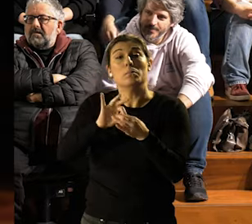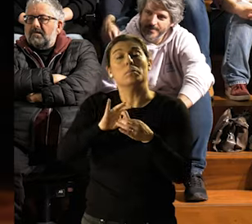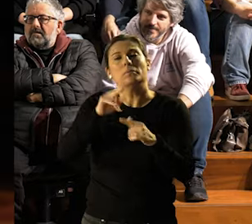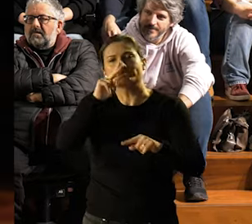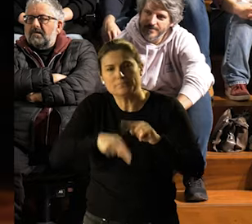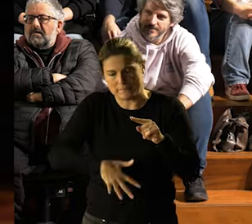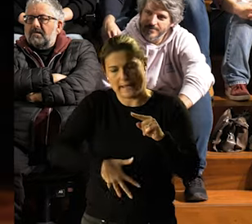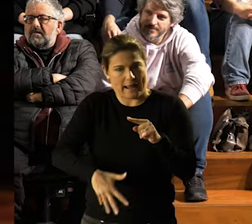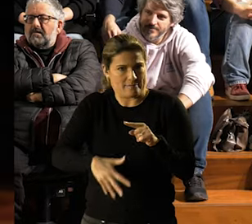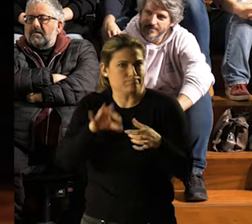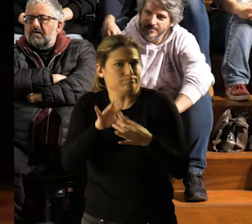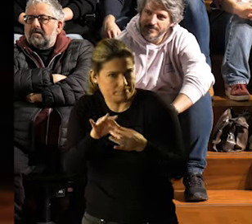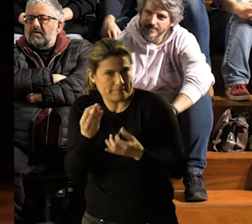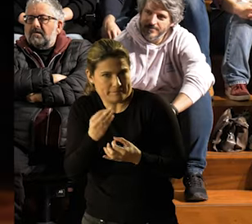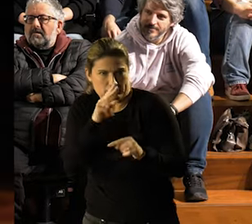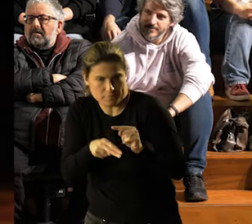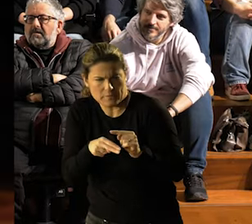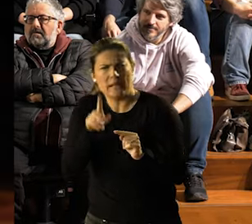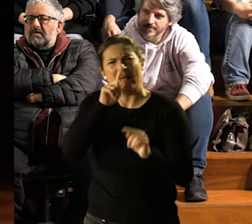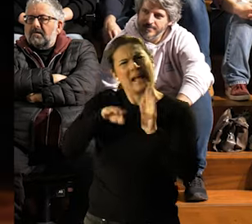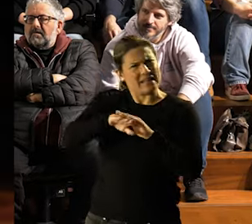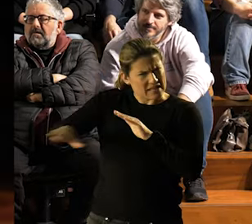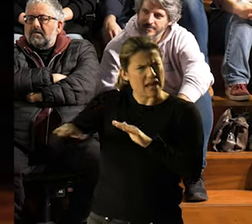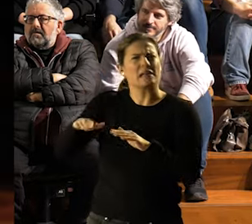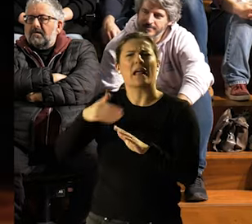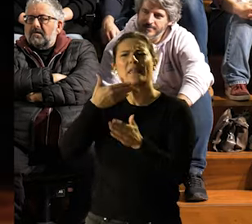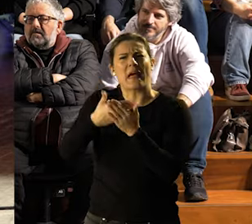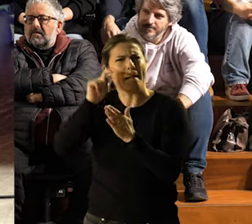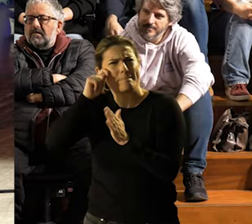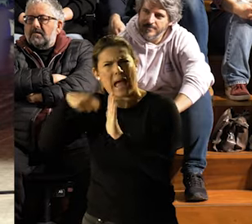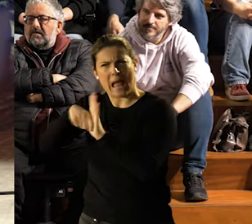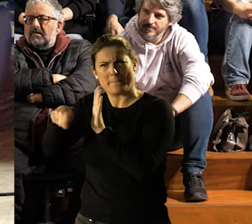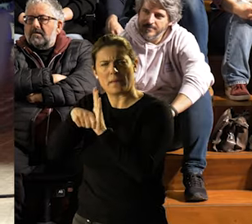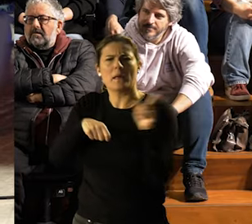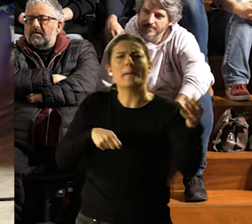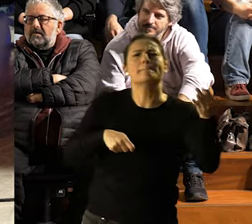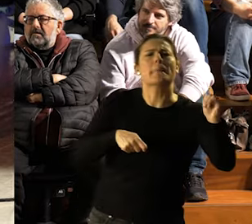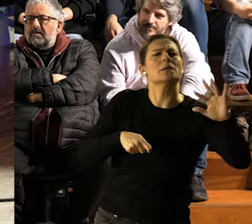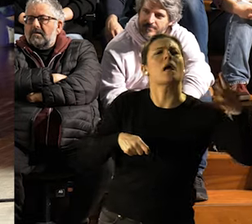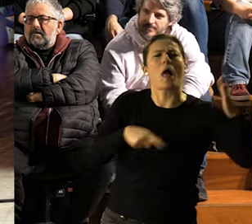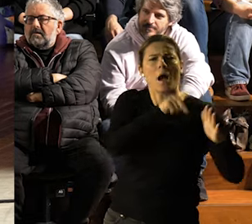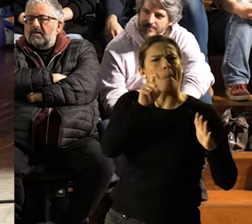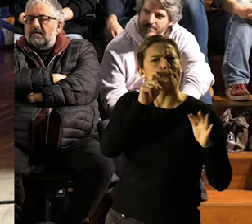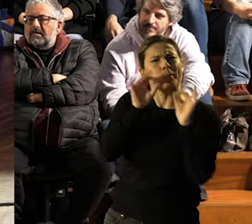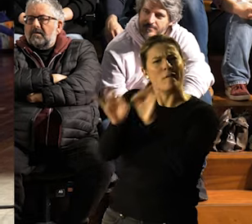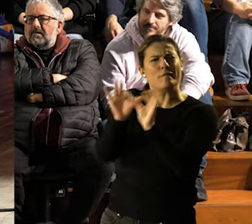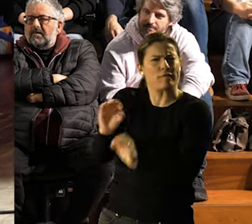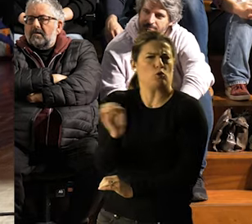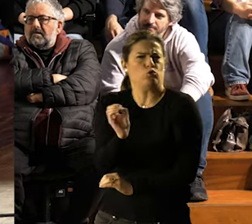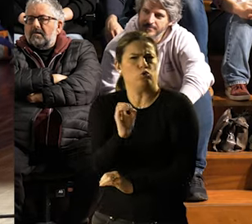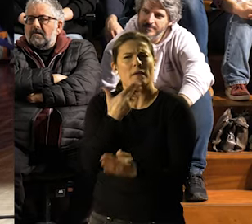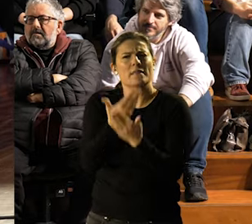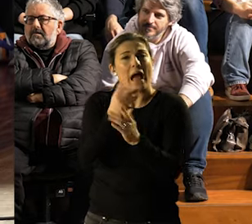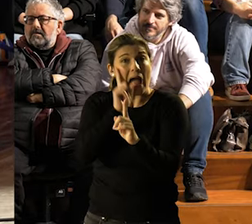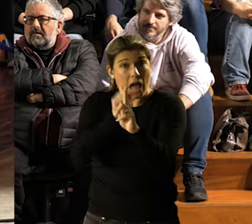gravidez Mas então se a direita ameaça onde estava o PS que não protegeu esses direitos e torna impossível a uma